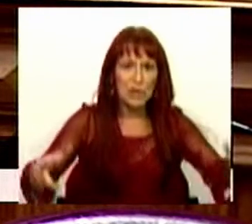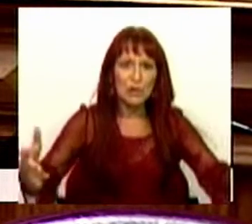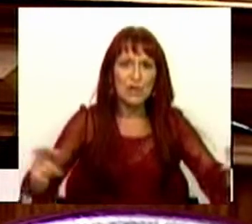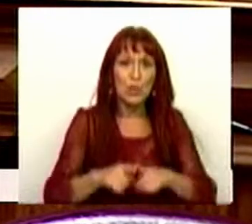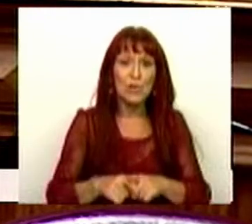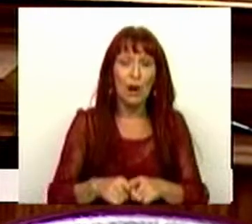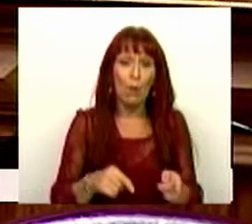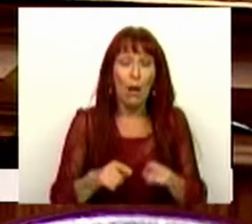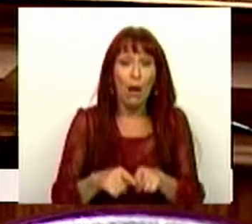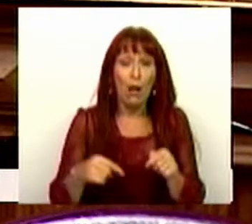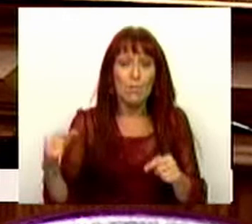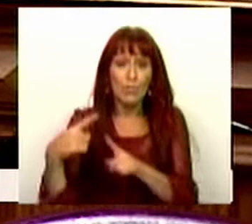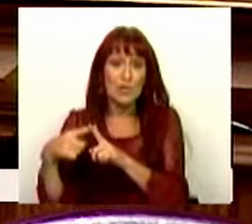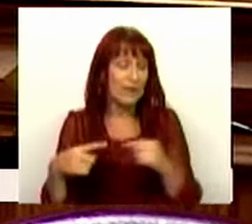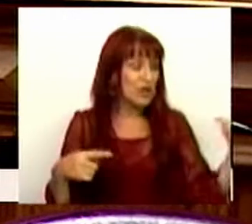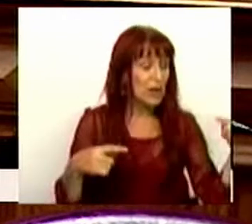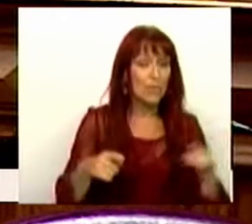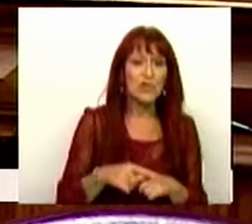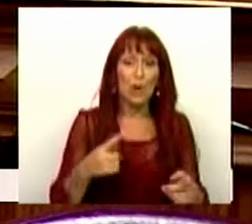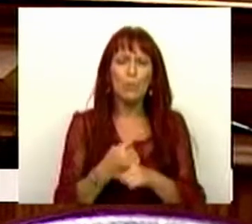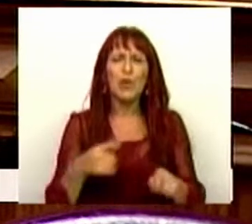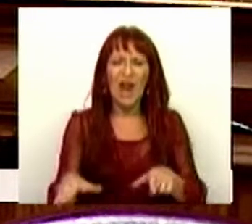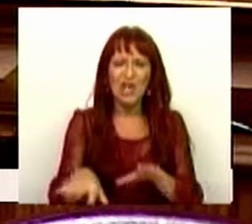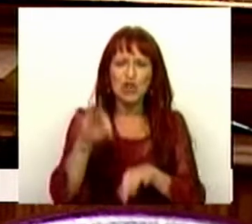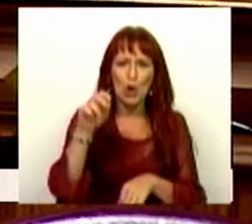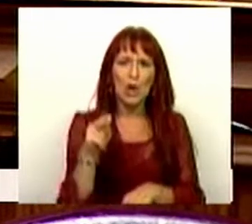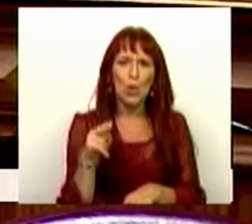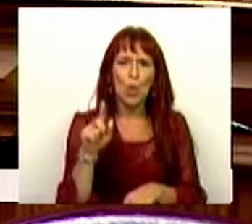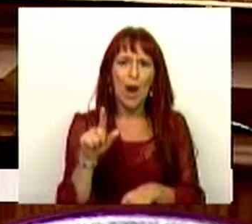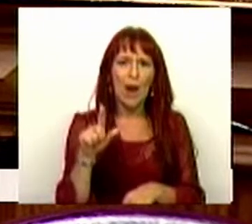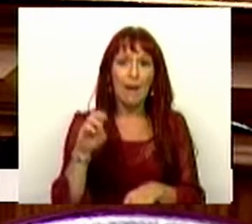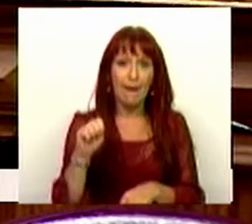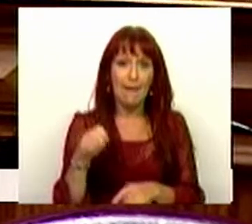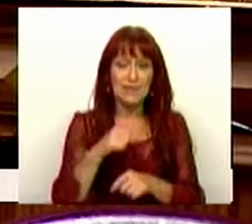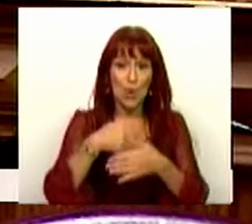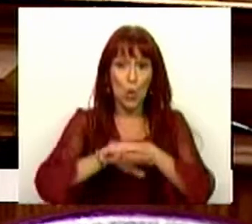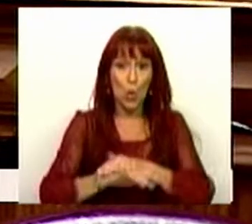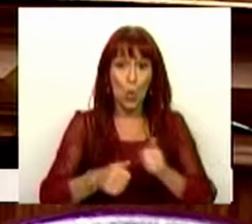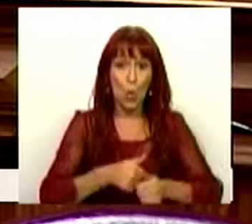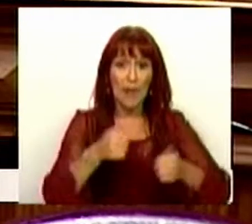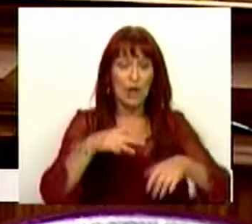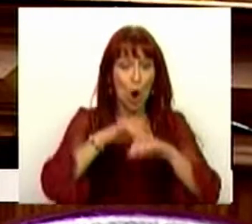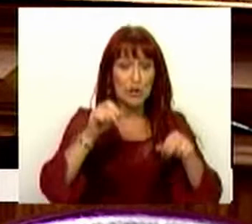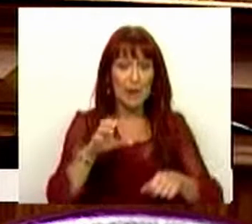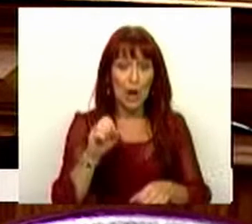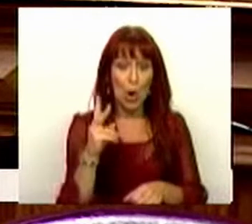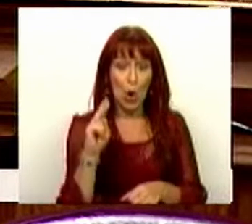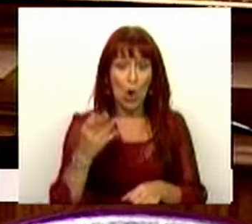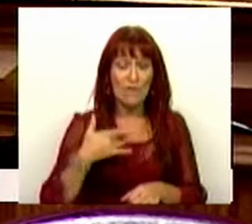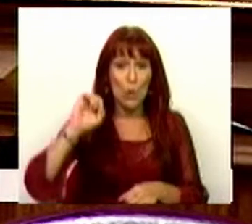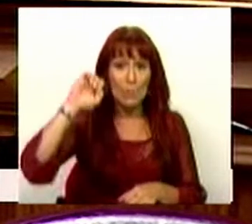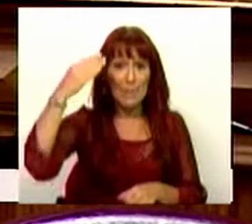limpos, positivos e negativos. A justificação da escolha da ULS Guarda como hospital Covid, o primeiro da